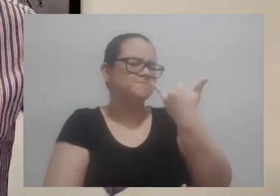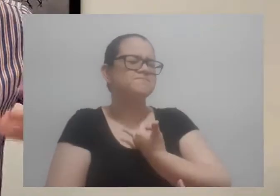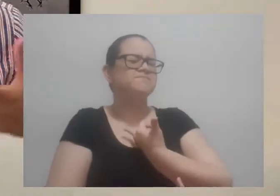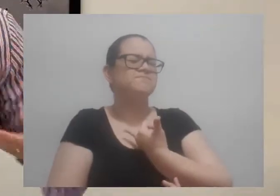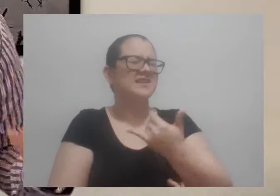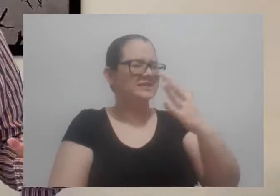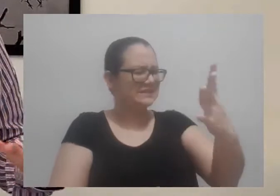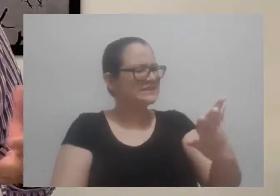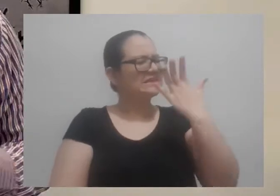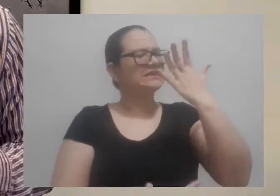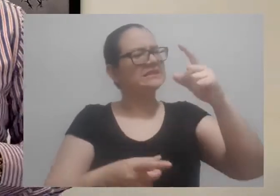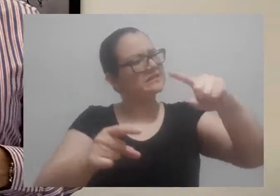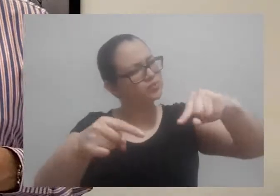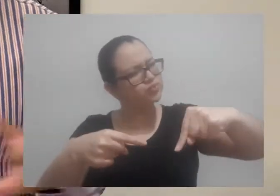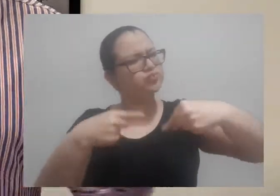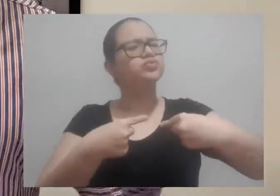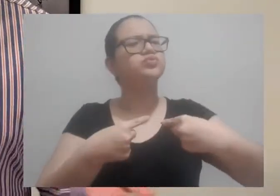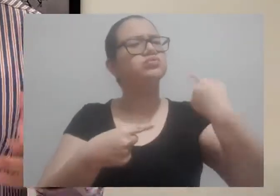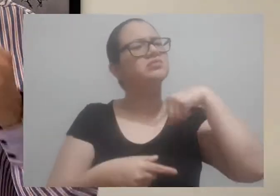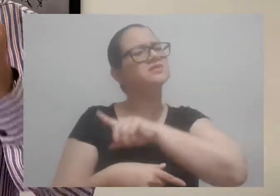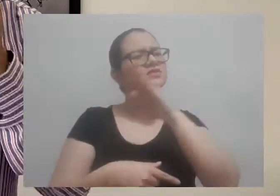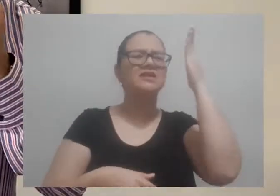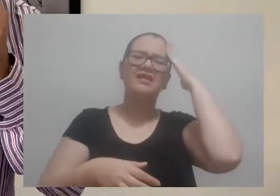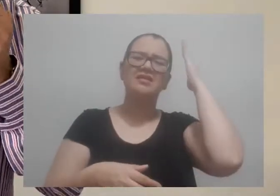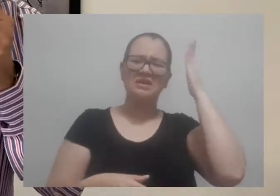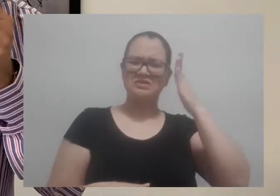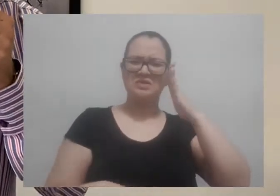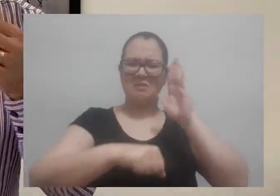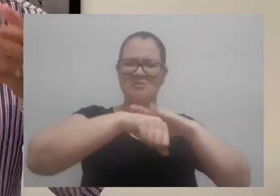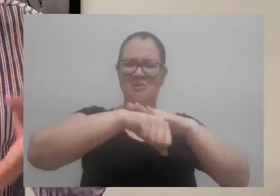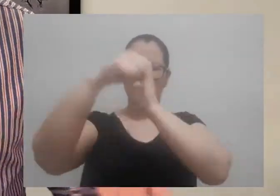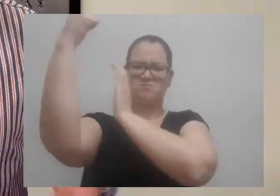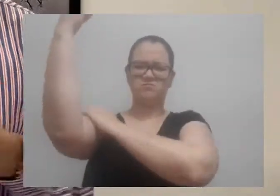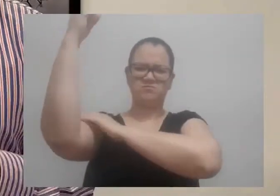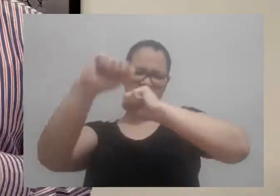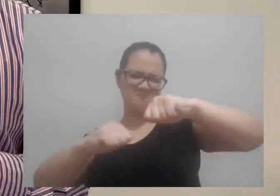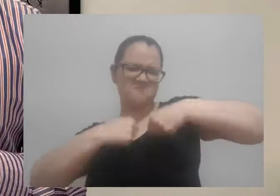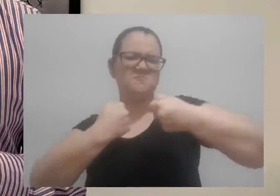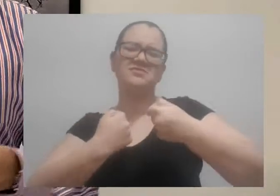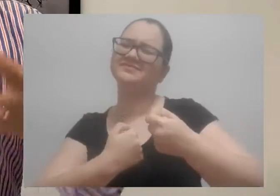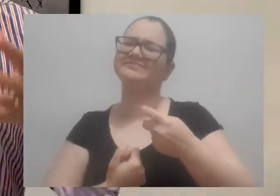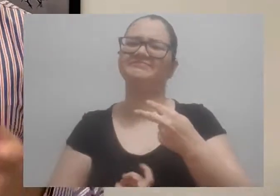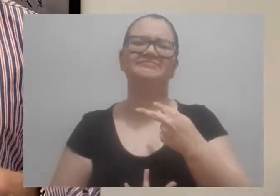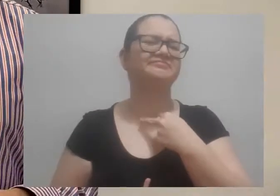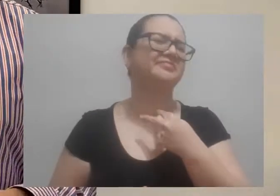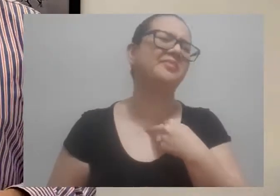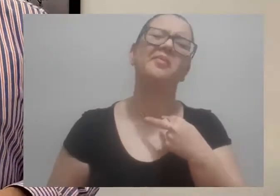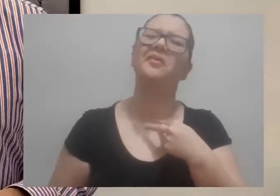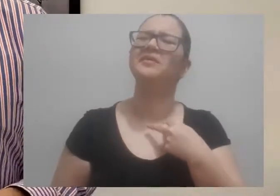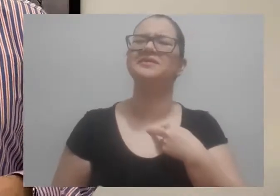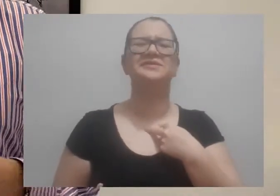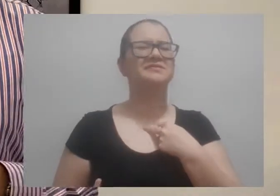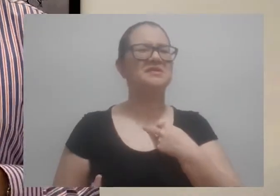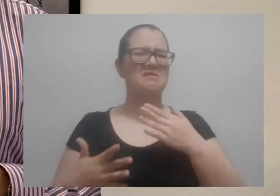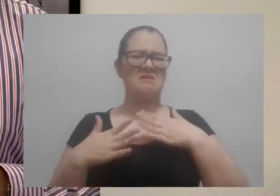que por nós mesmos nós não temos condições ou capacidade de viver isso, mas nós sabemos que com o